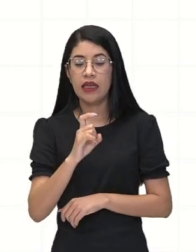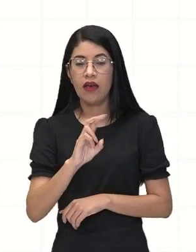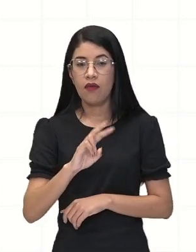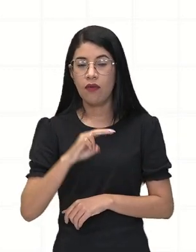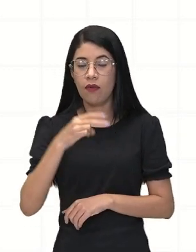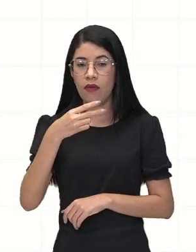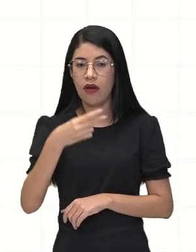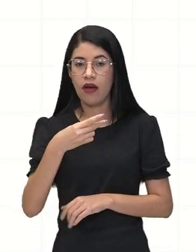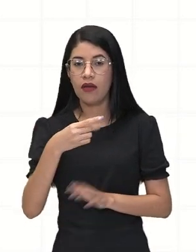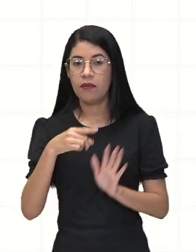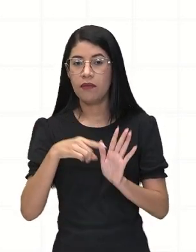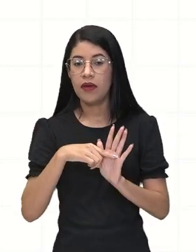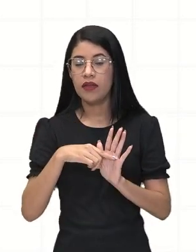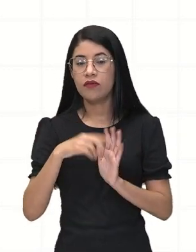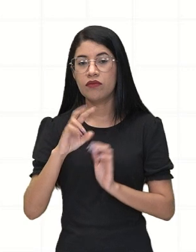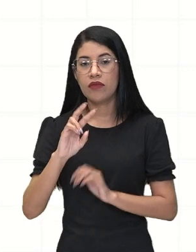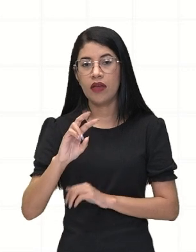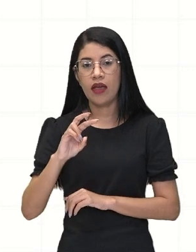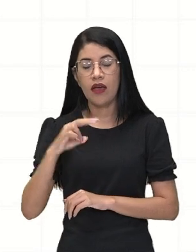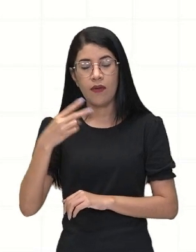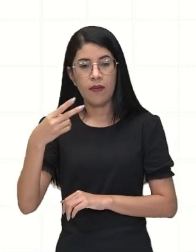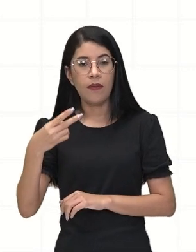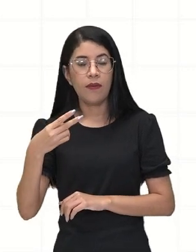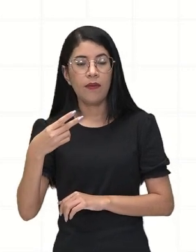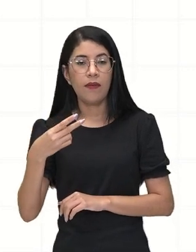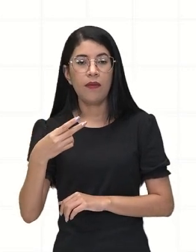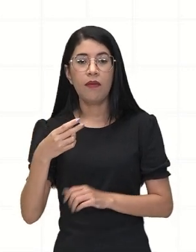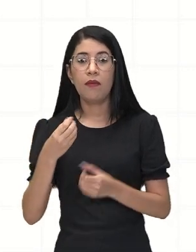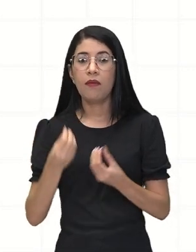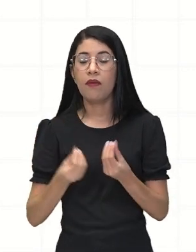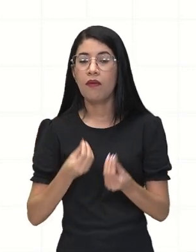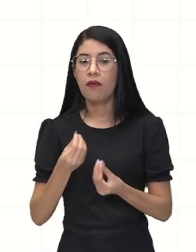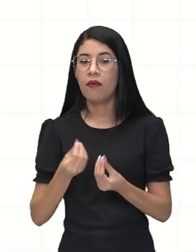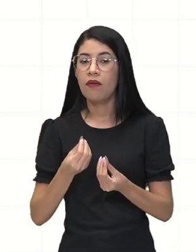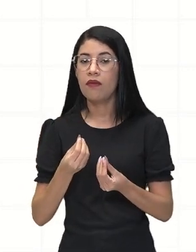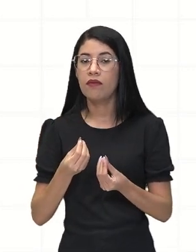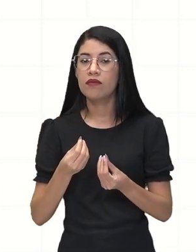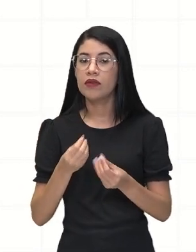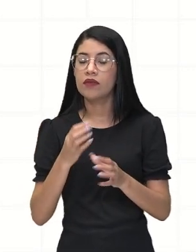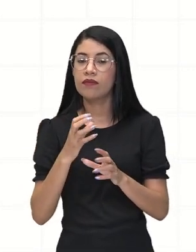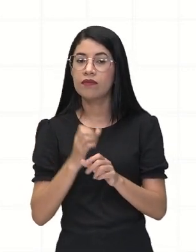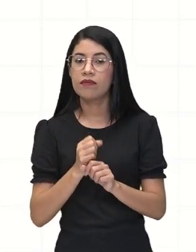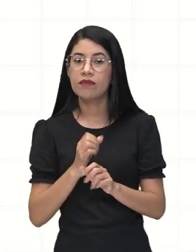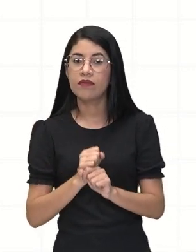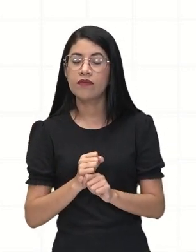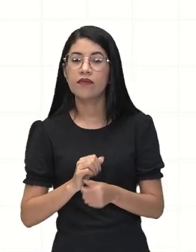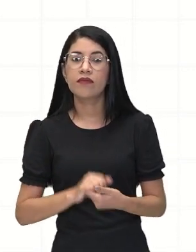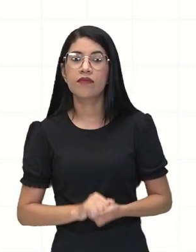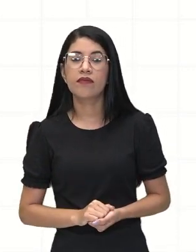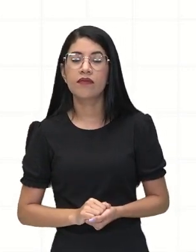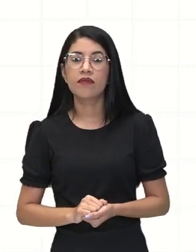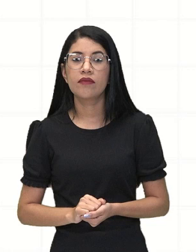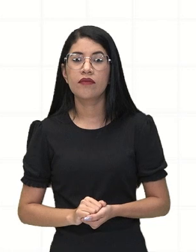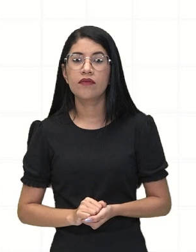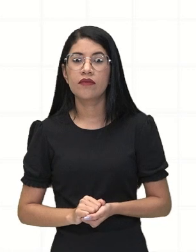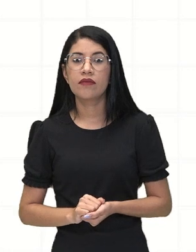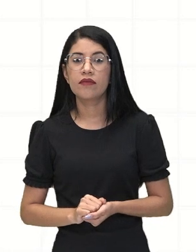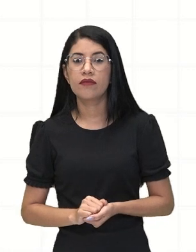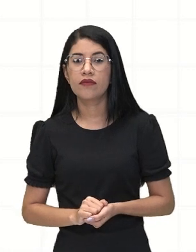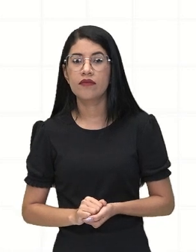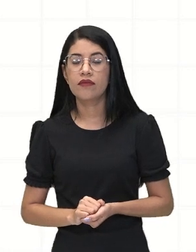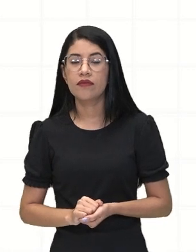menos o outro valor ao quadrado, eu posso escrever esse valor como produto. O produto de